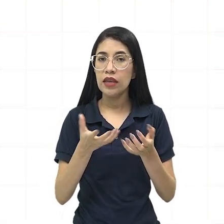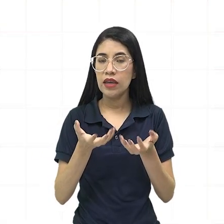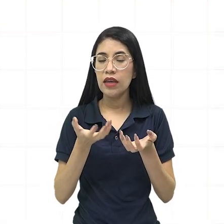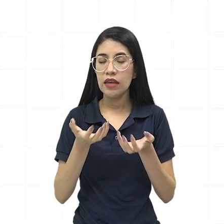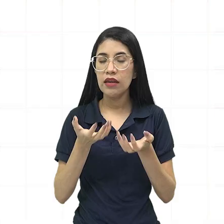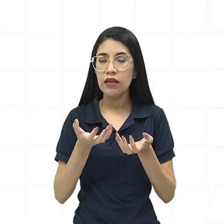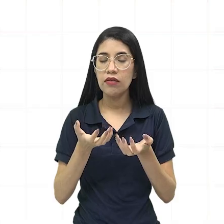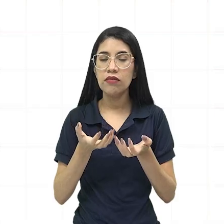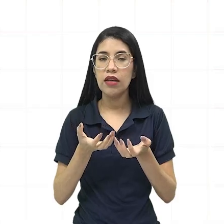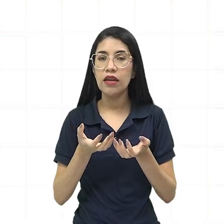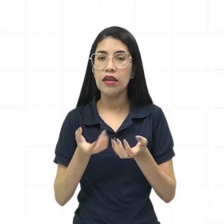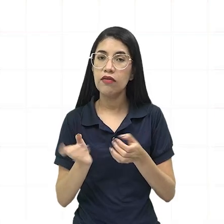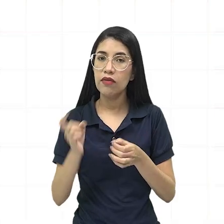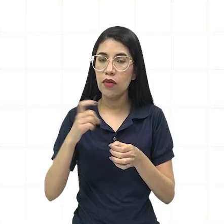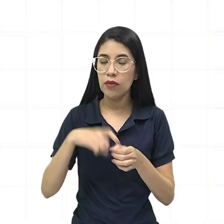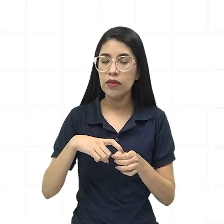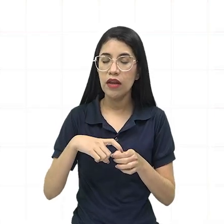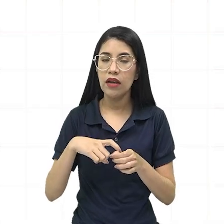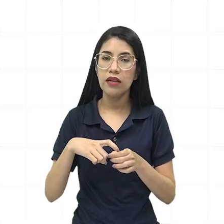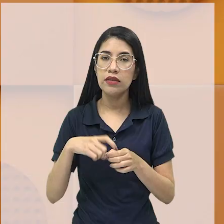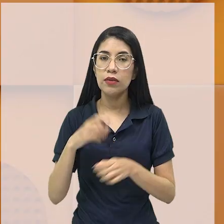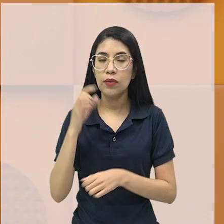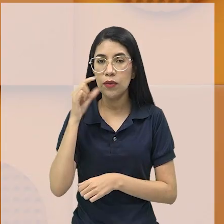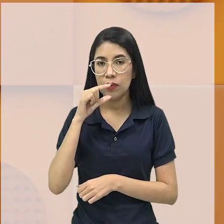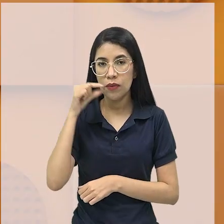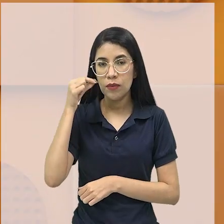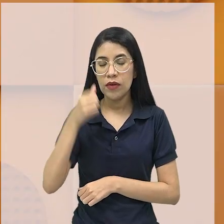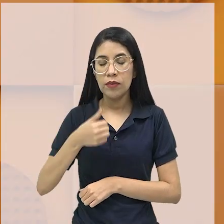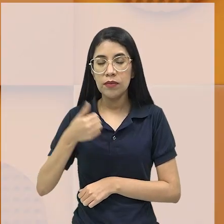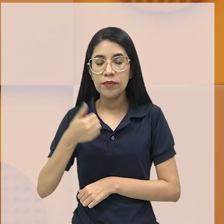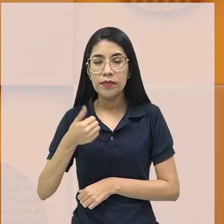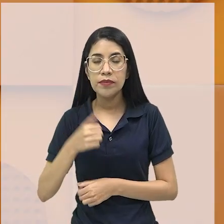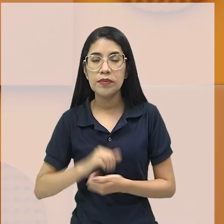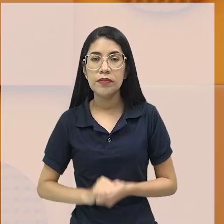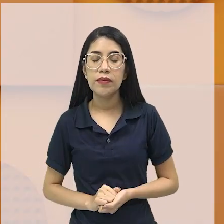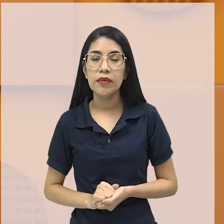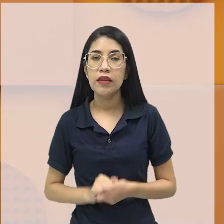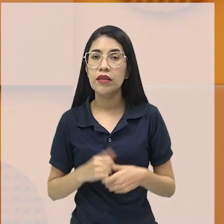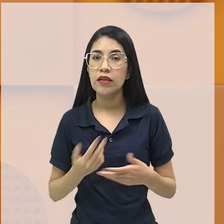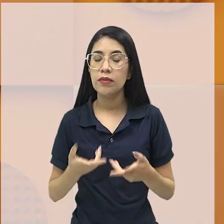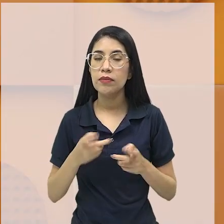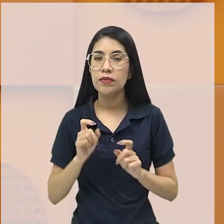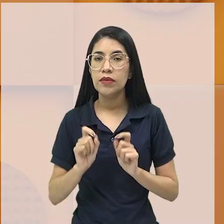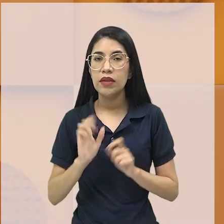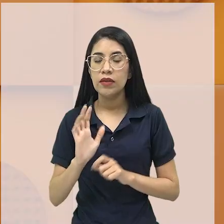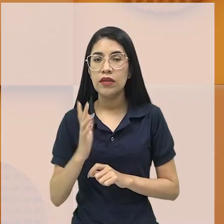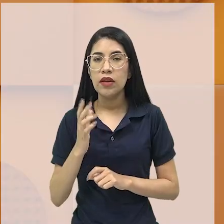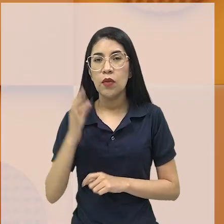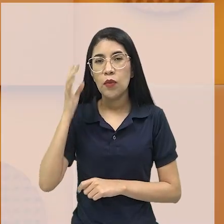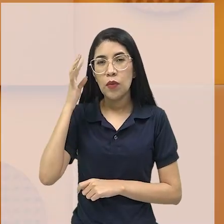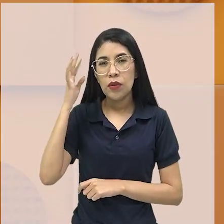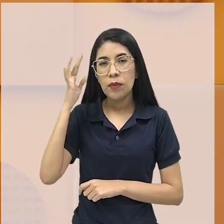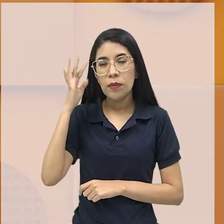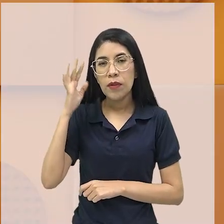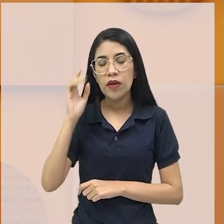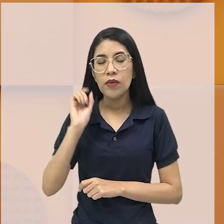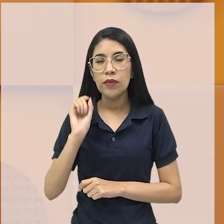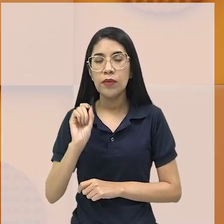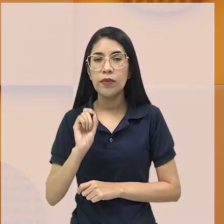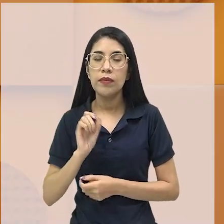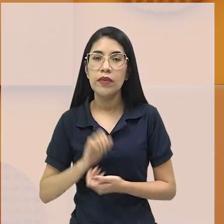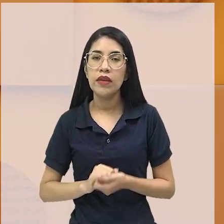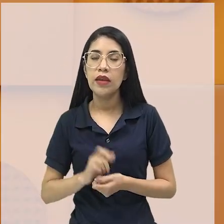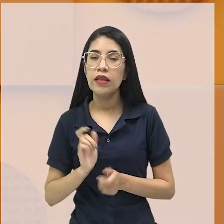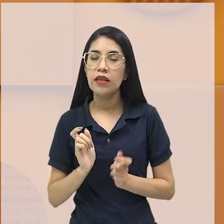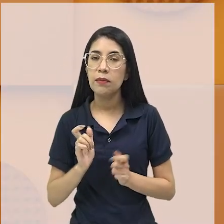Pedro I, né, que foi o nosso governante português, né. Então percebam aí que aquele imaginário de que há realmente